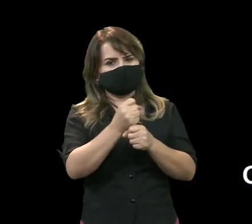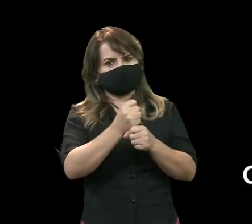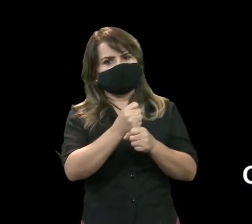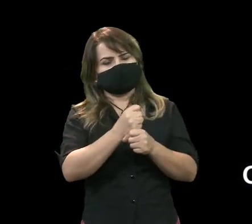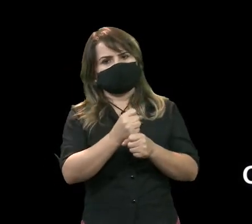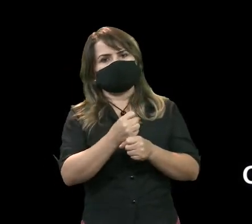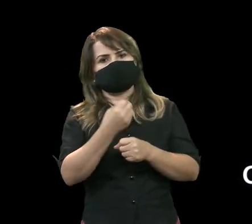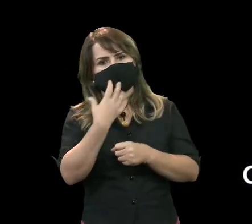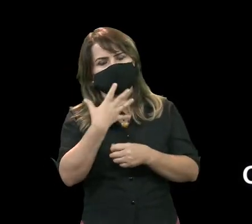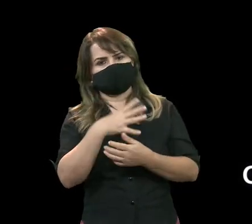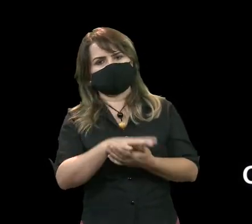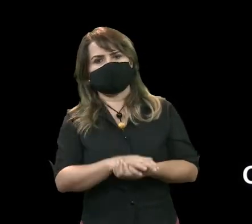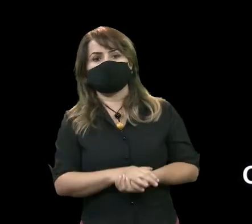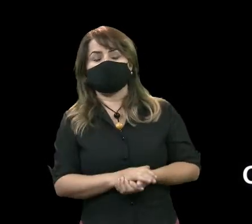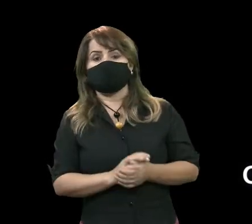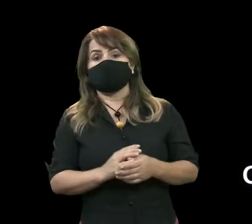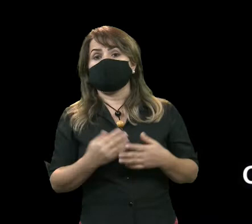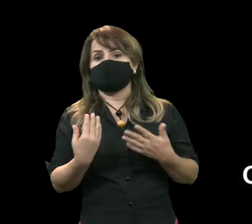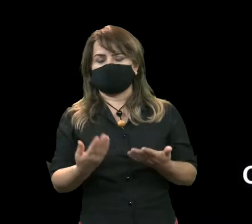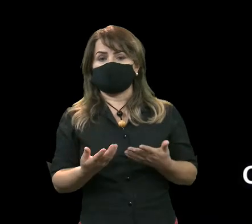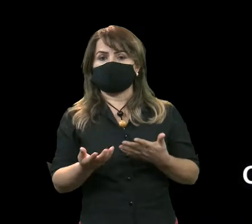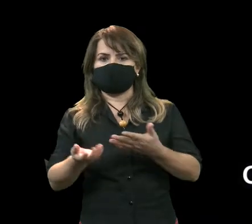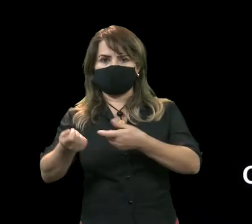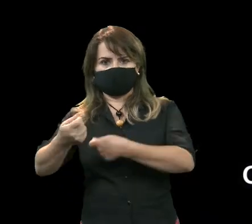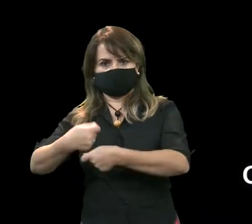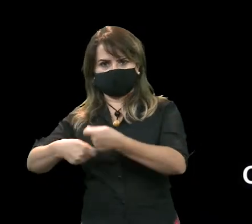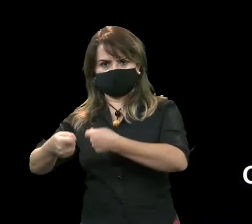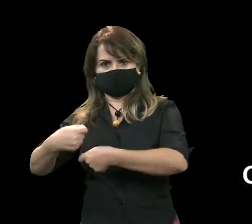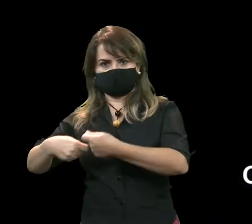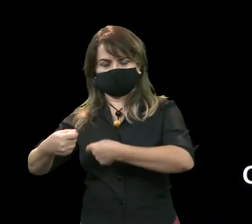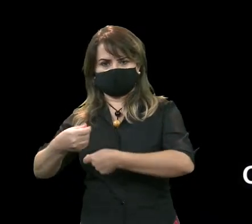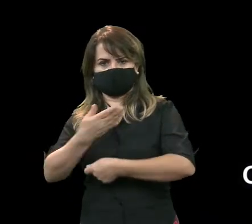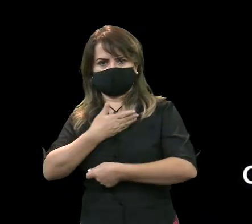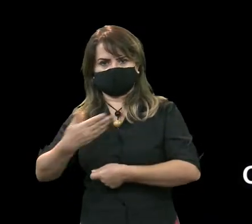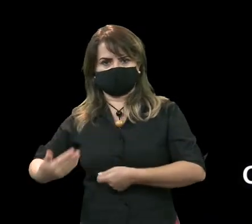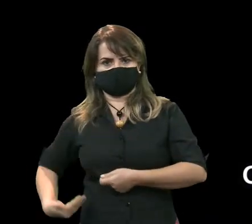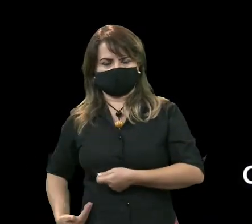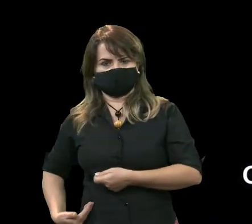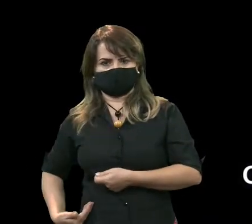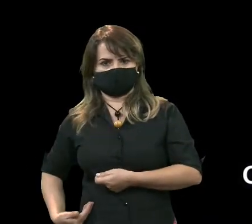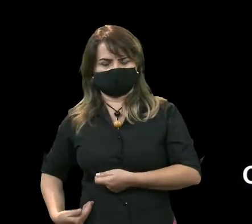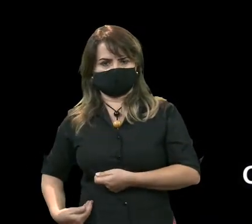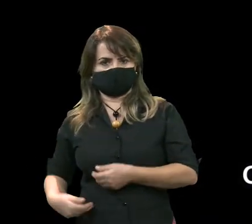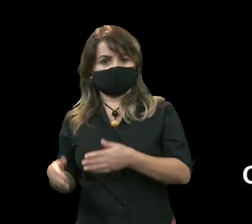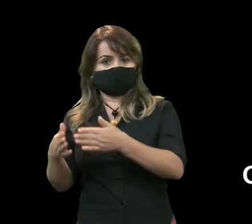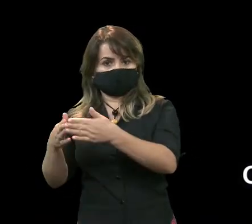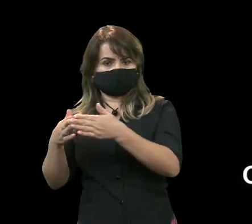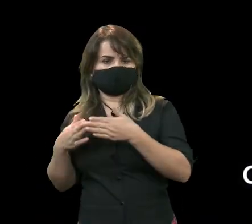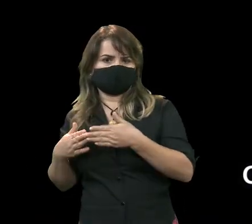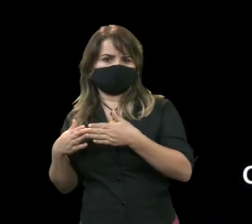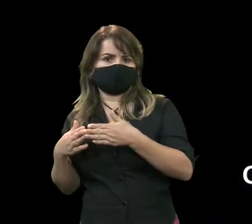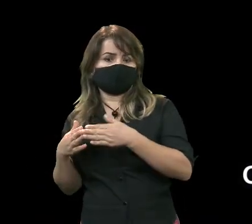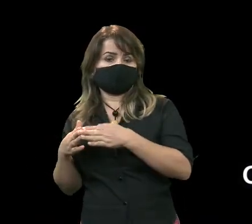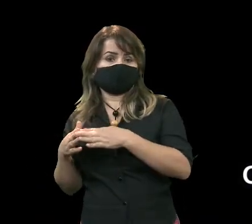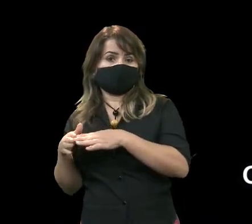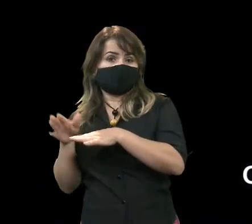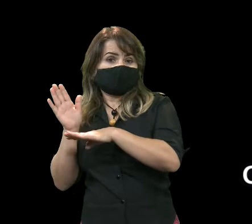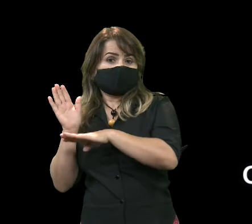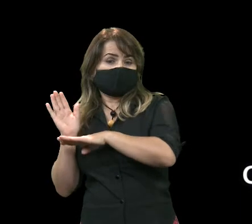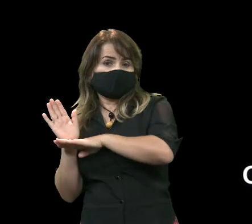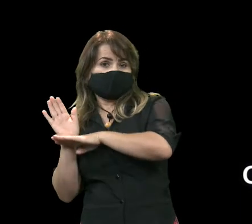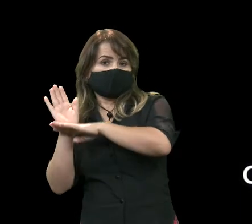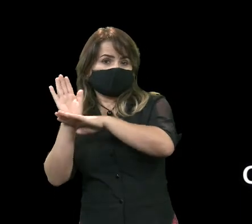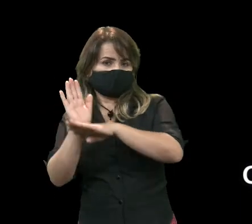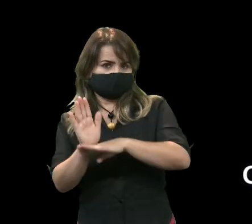aventura. O que a administração pública está pedindo é uma ferramenta para a Câmara. O Poder Executivo está pedindo uma